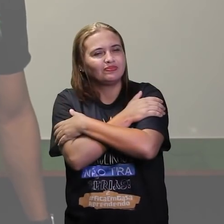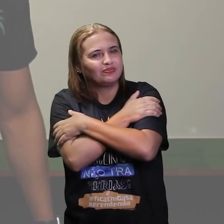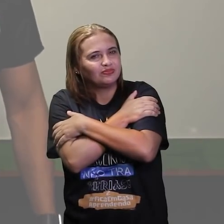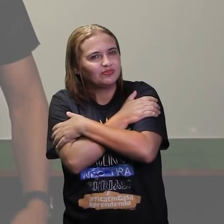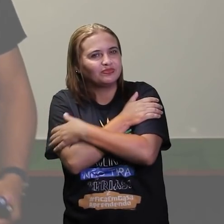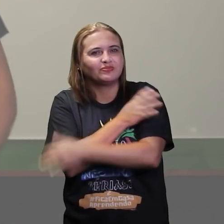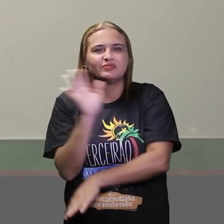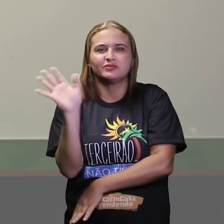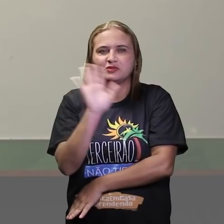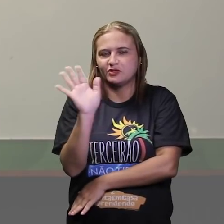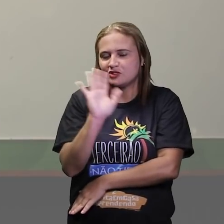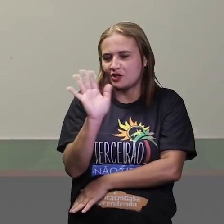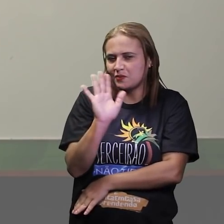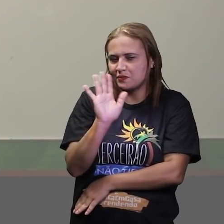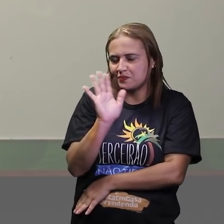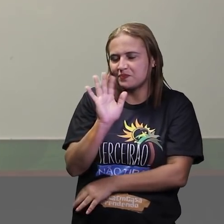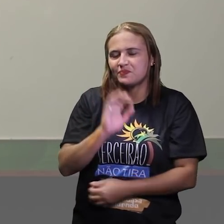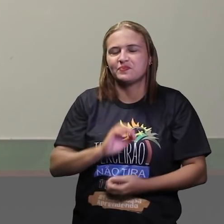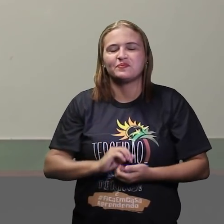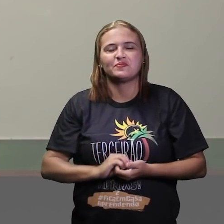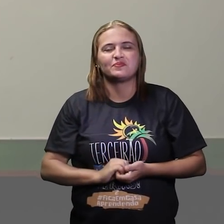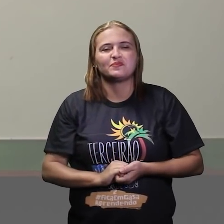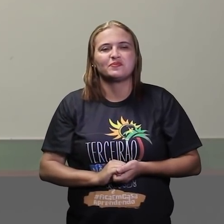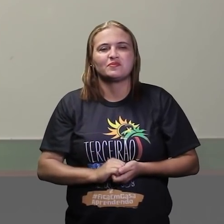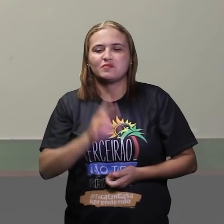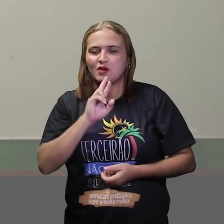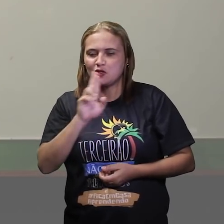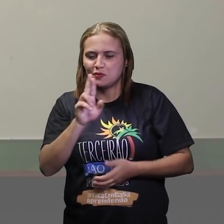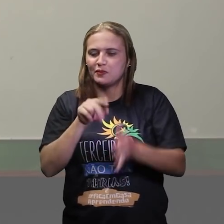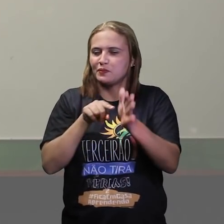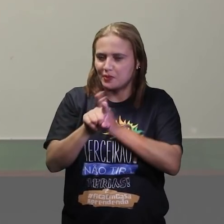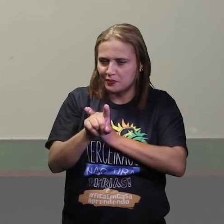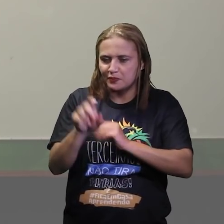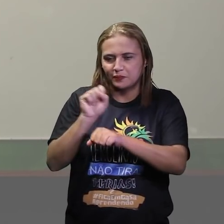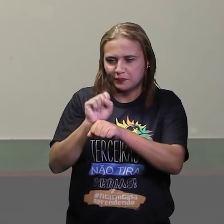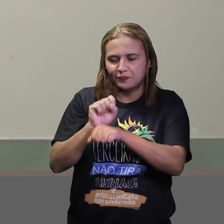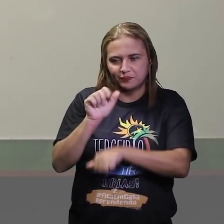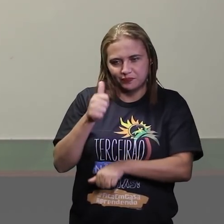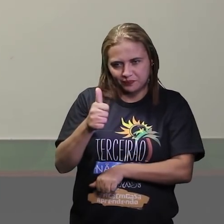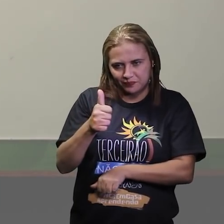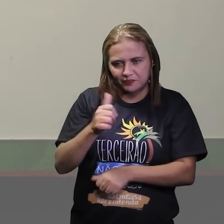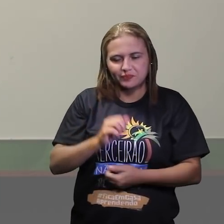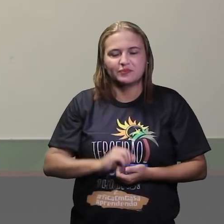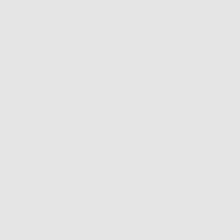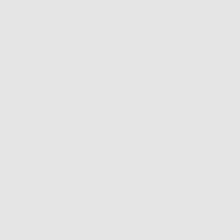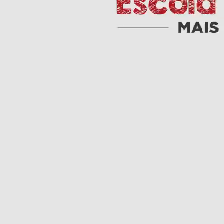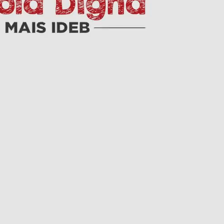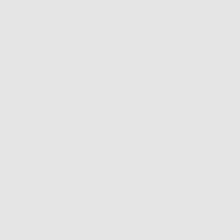pega aí o próximo bloco já para responder as nossas questões. Correto?